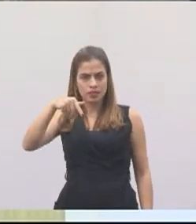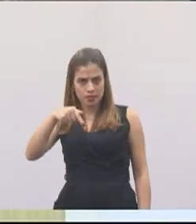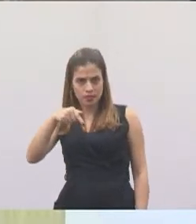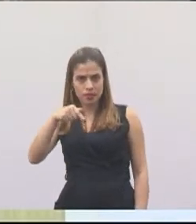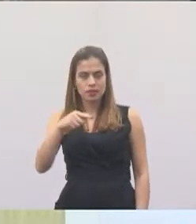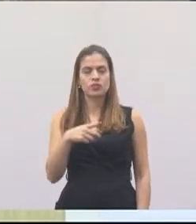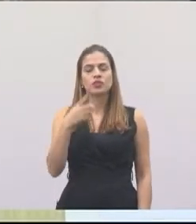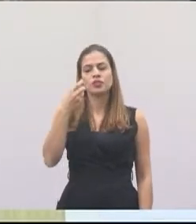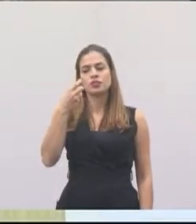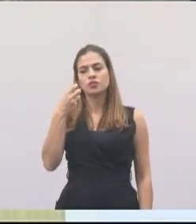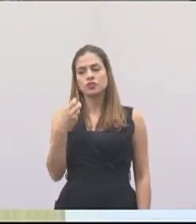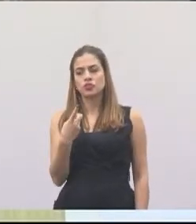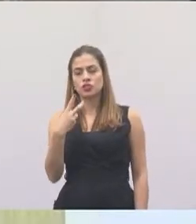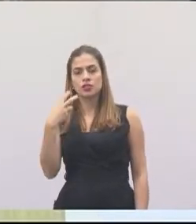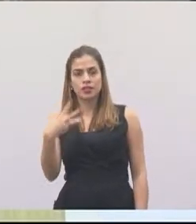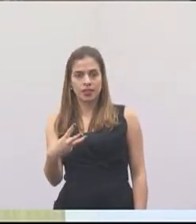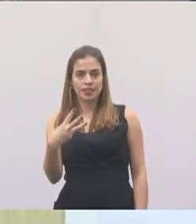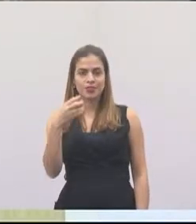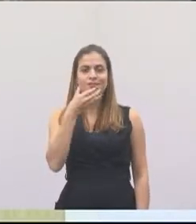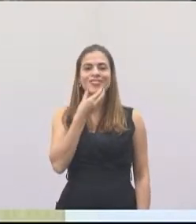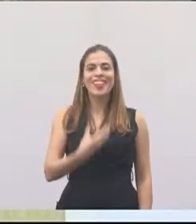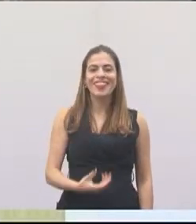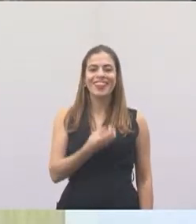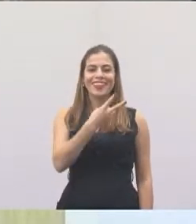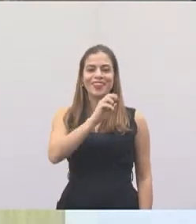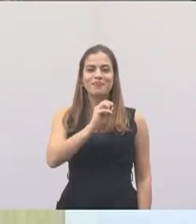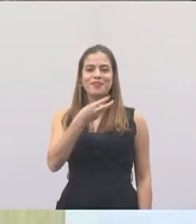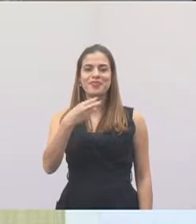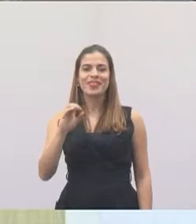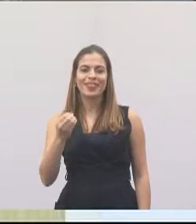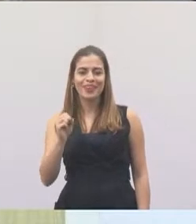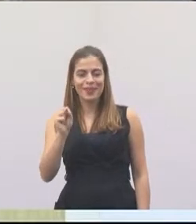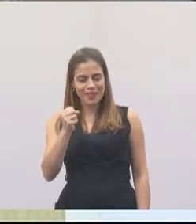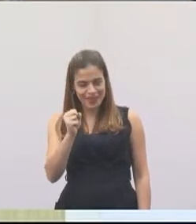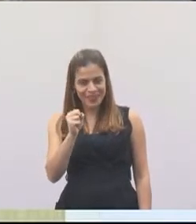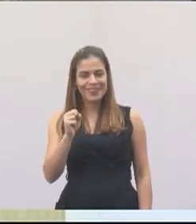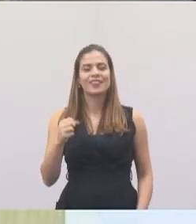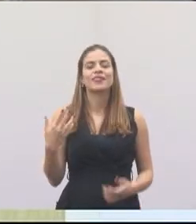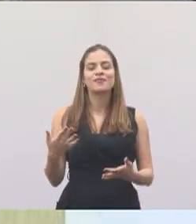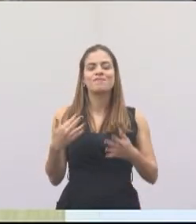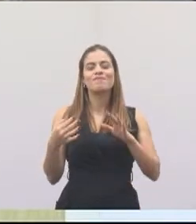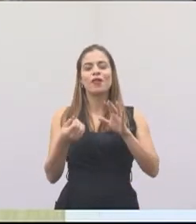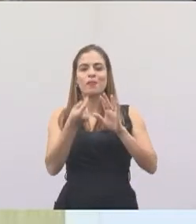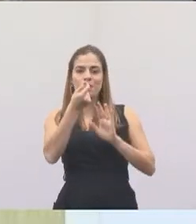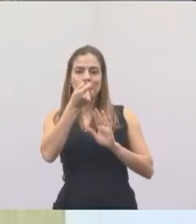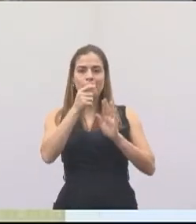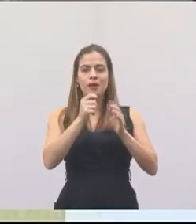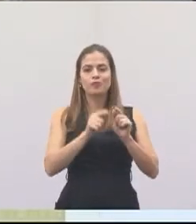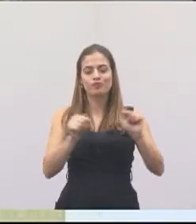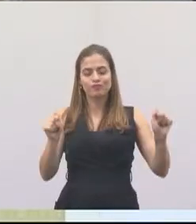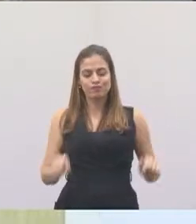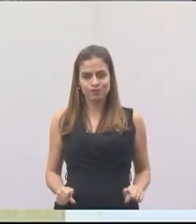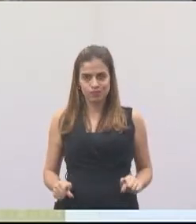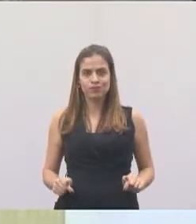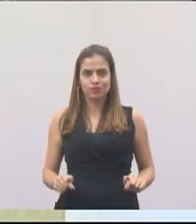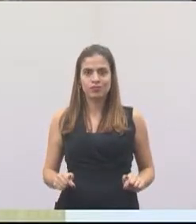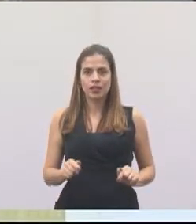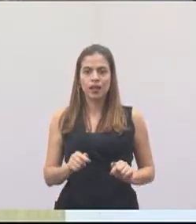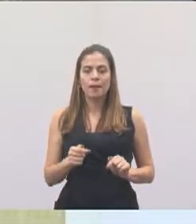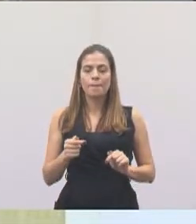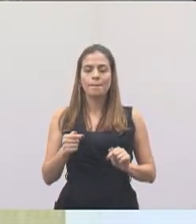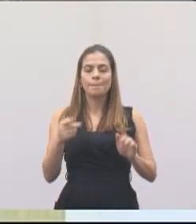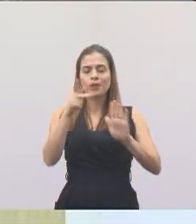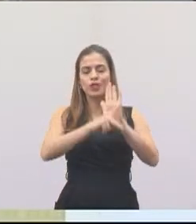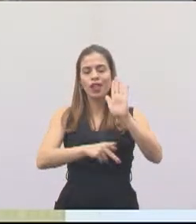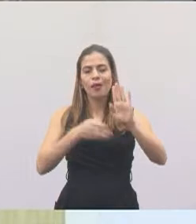que institui o plano de custeio do regime de previdência social dos servidores públicos do município de Jacareí. Projeto